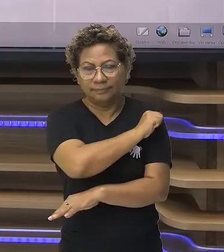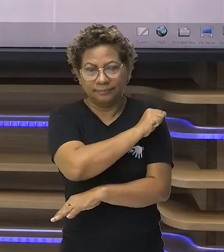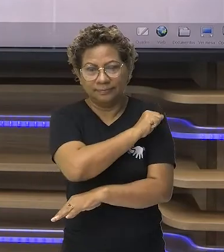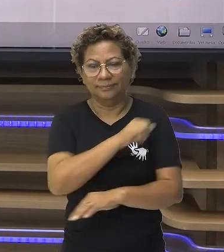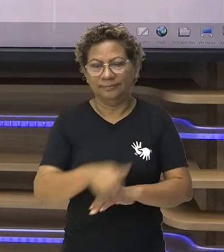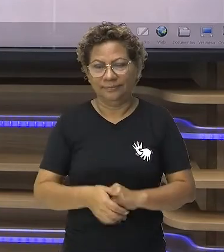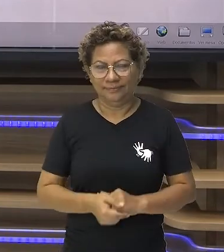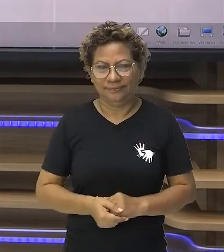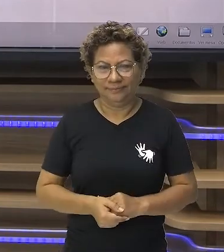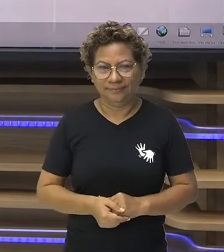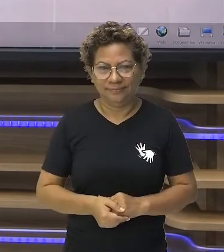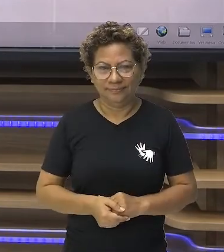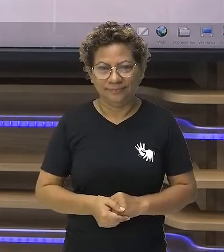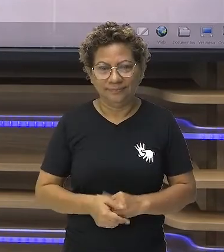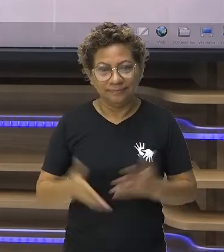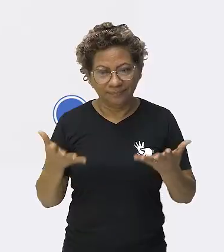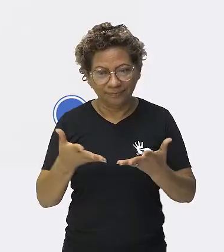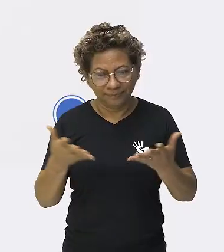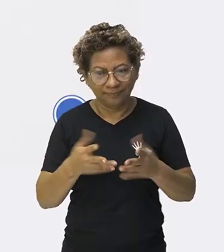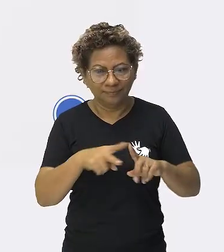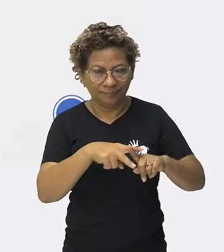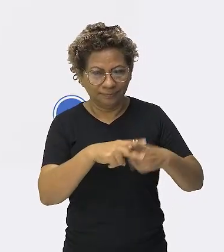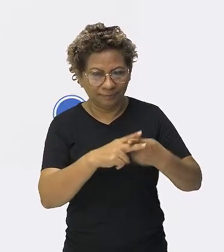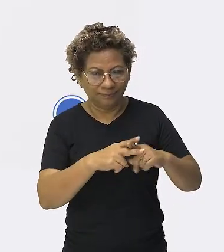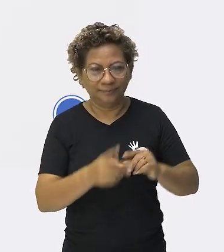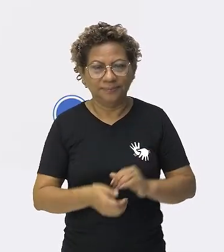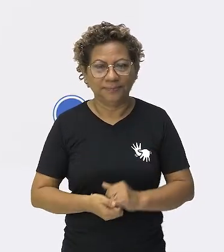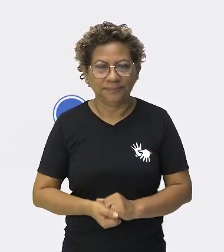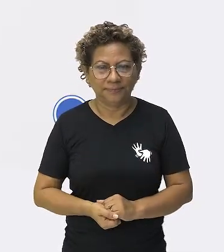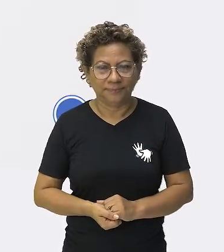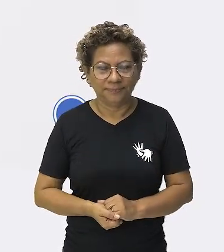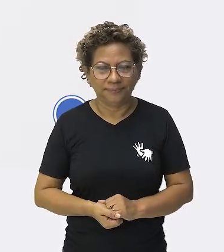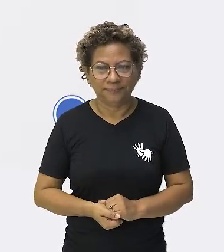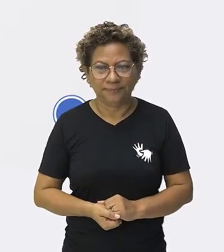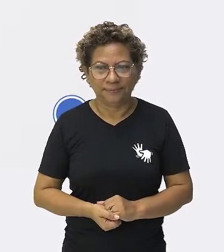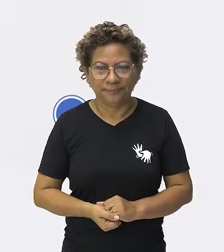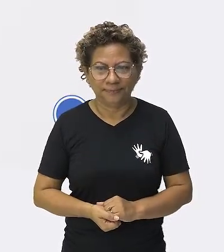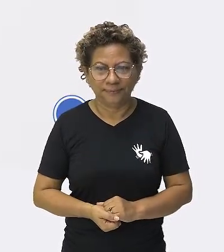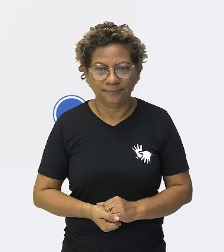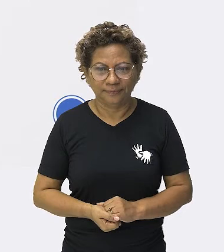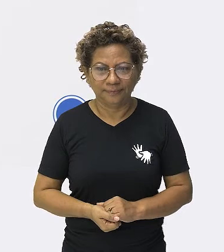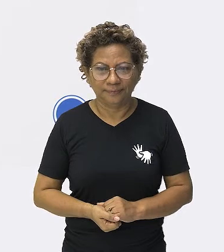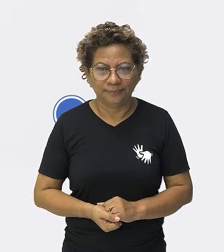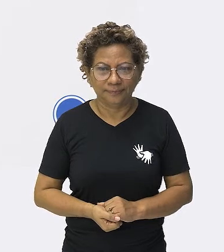Vamos lá, então, fazer a correção. Então, aí está.